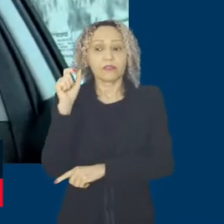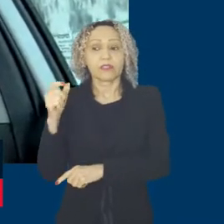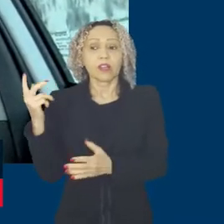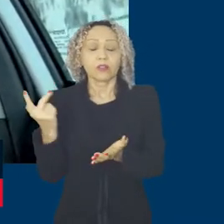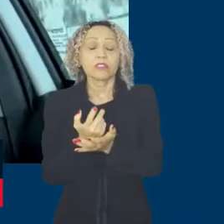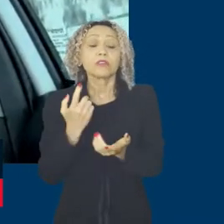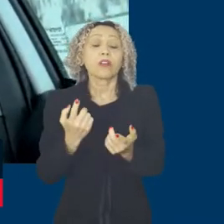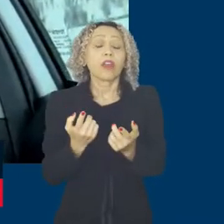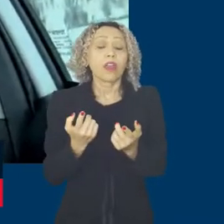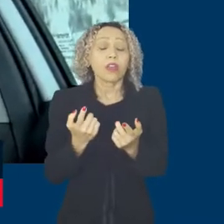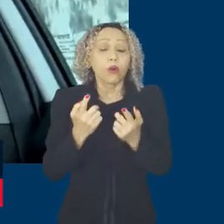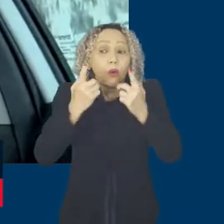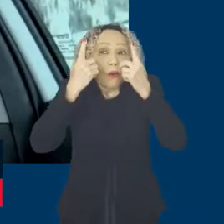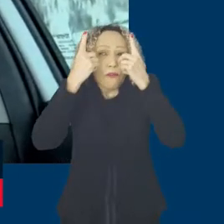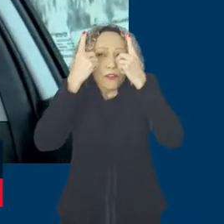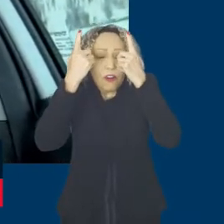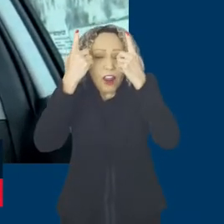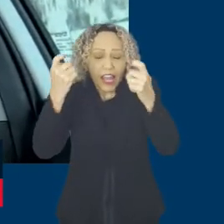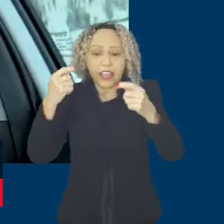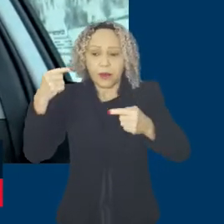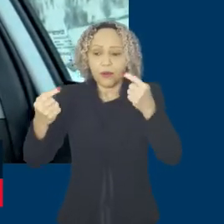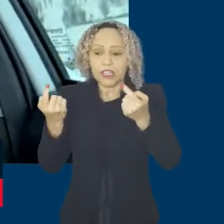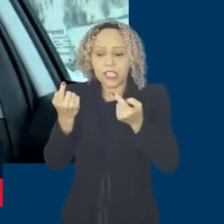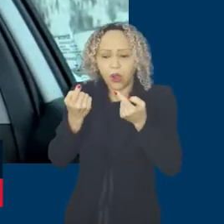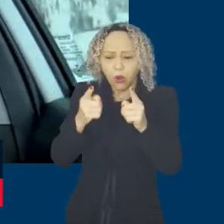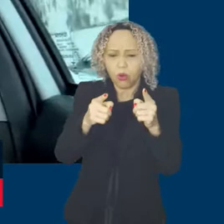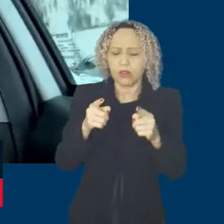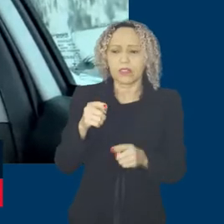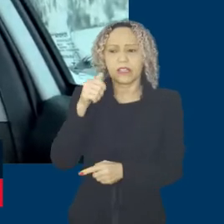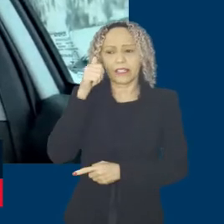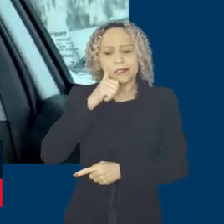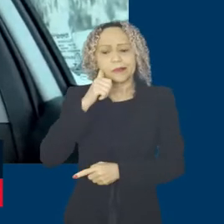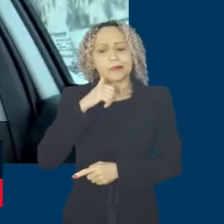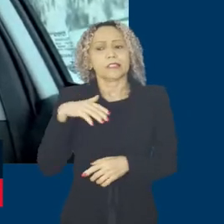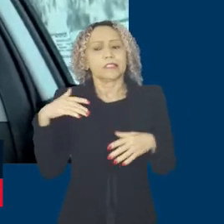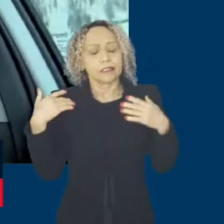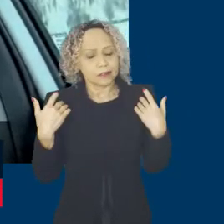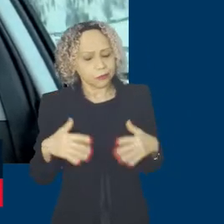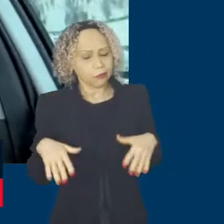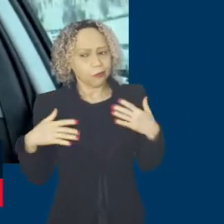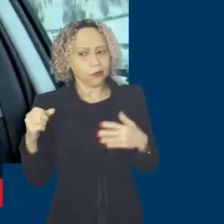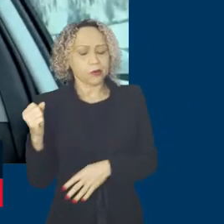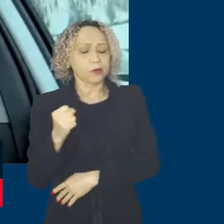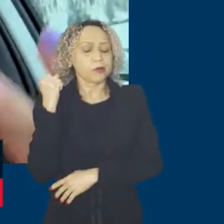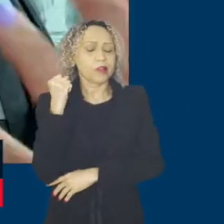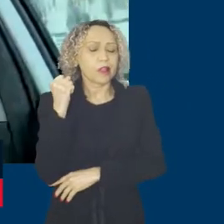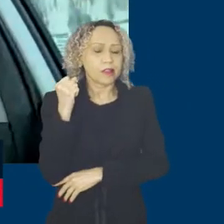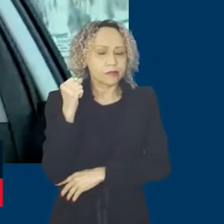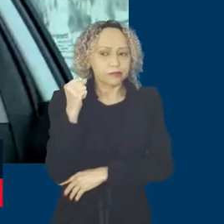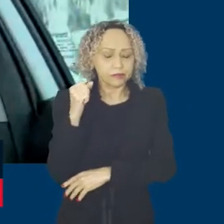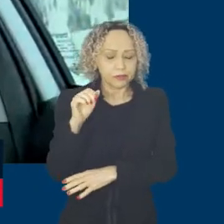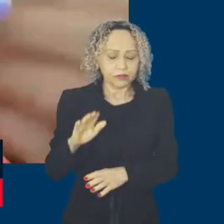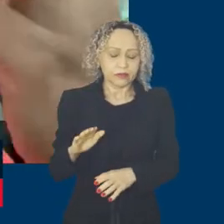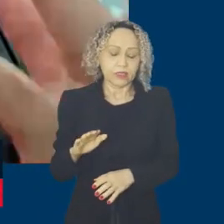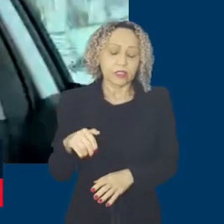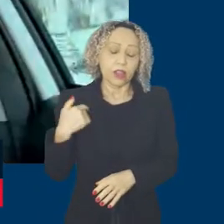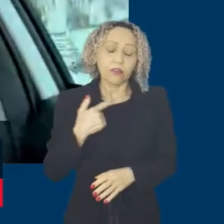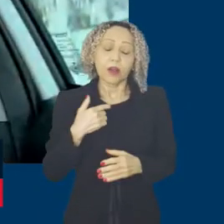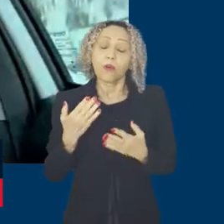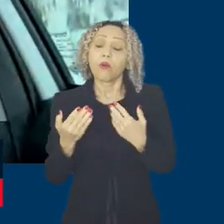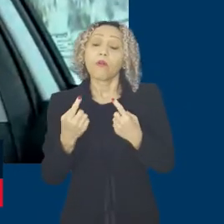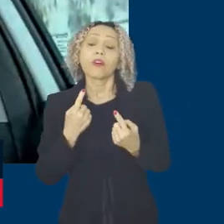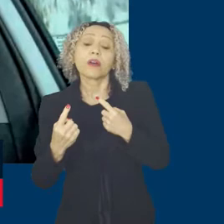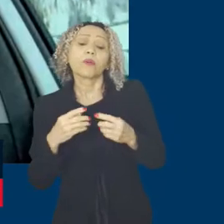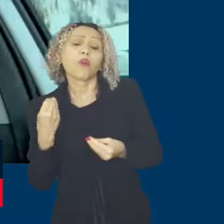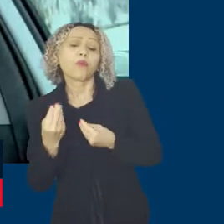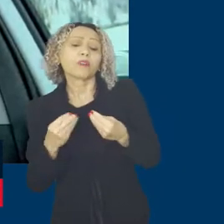violência política. Portanto, nós vamos estar fazendo um encontro para a gente conversar um pouco de como a gente se organiza para